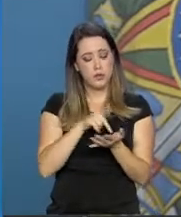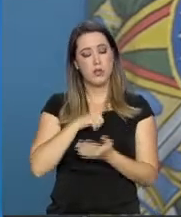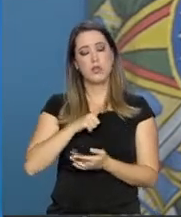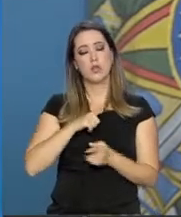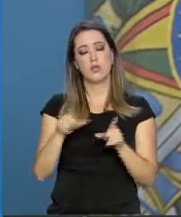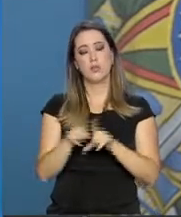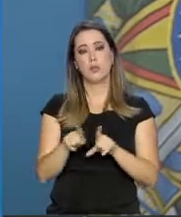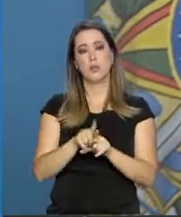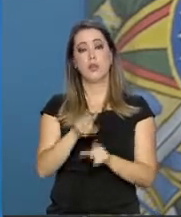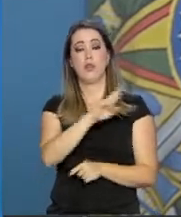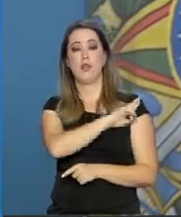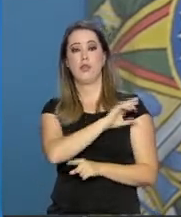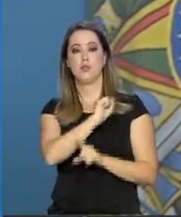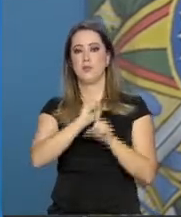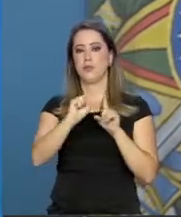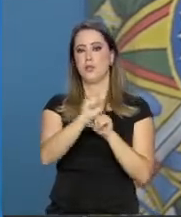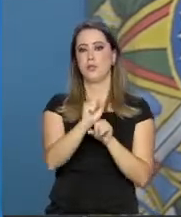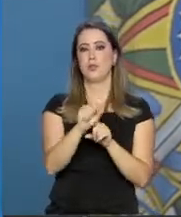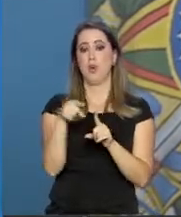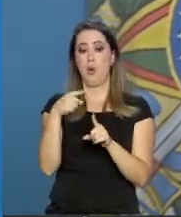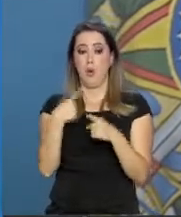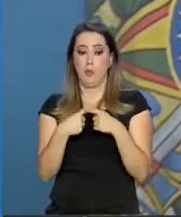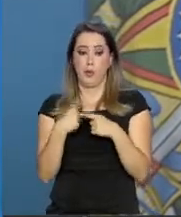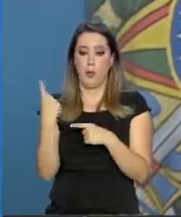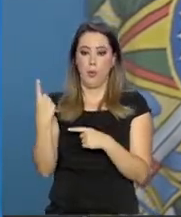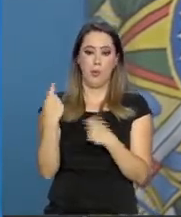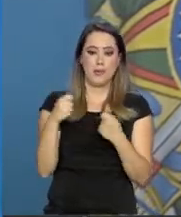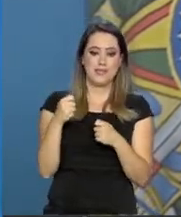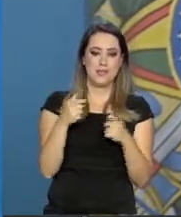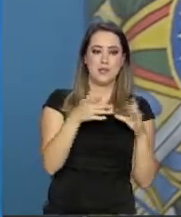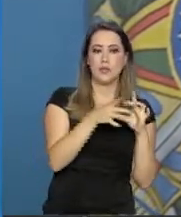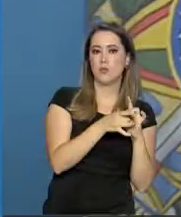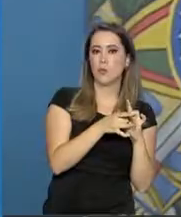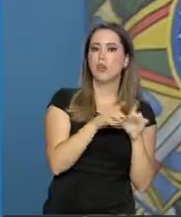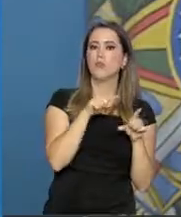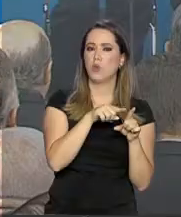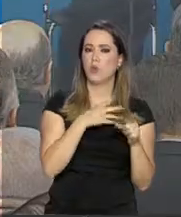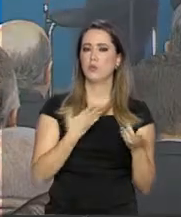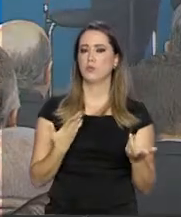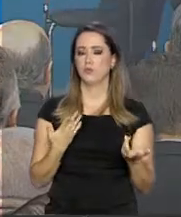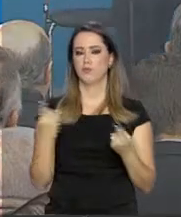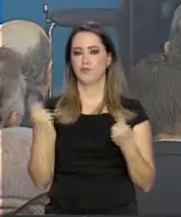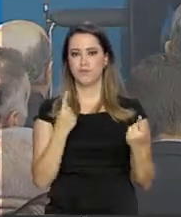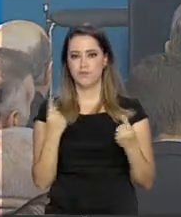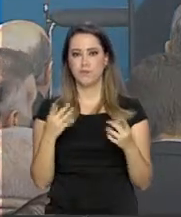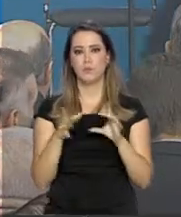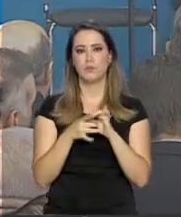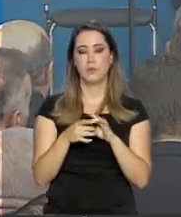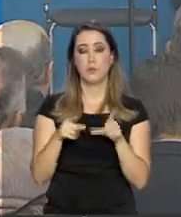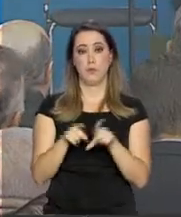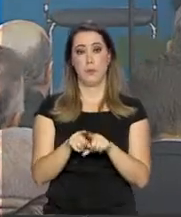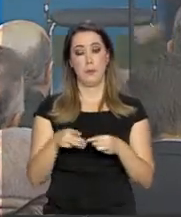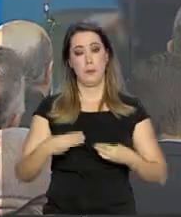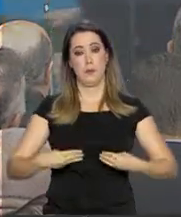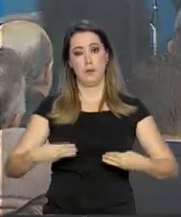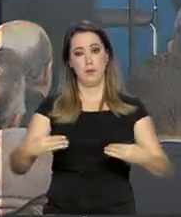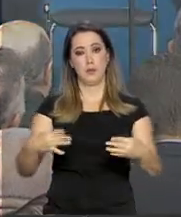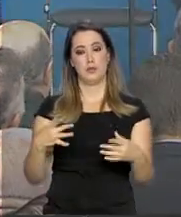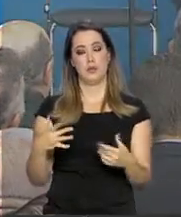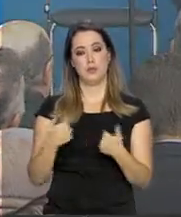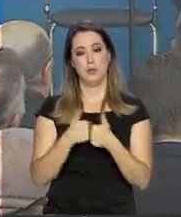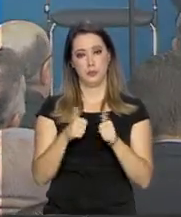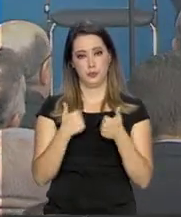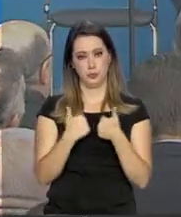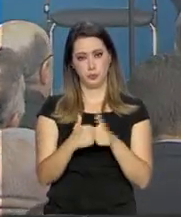os benefícios sociais sem ter responsabilidade fiscal no país no ministério dos transportes portos em